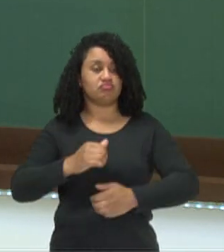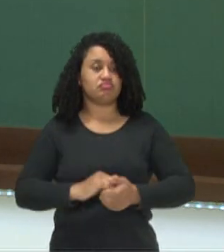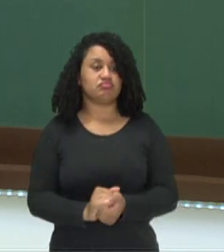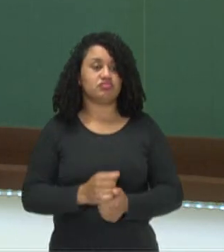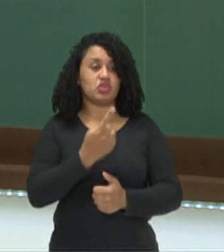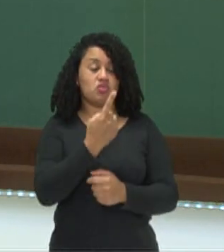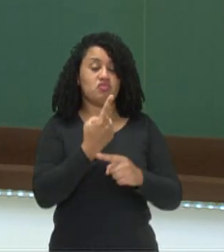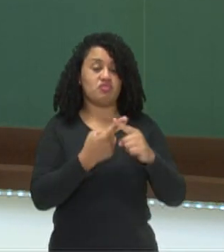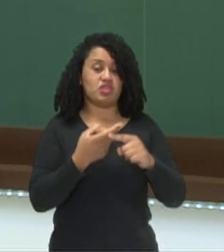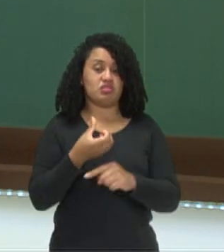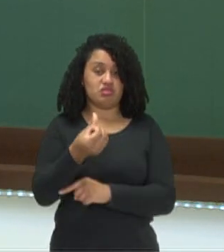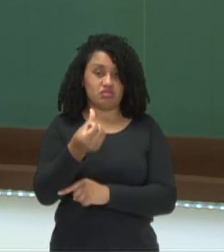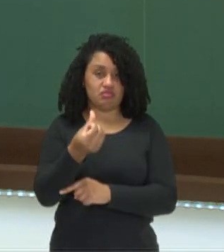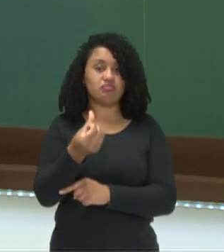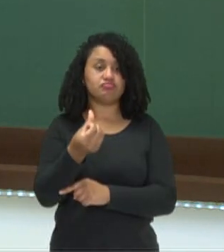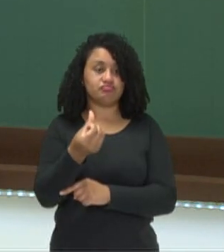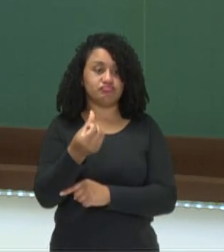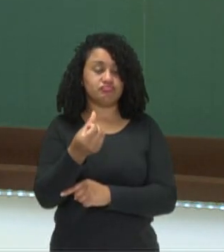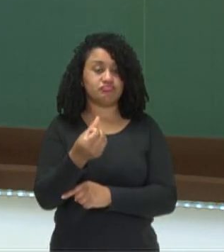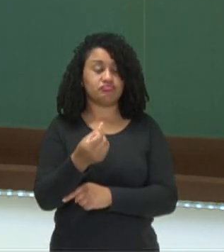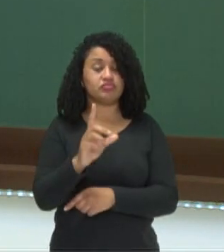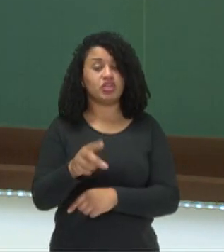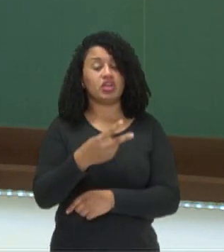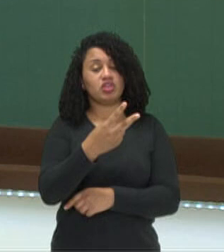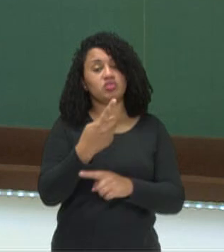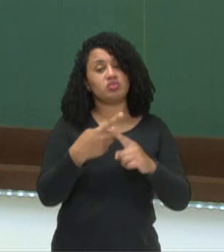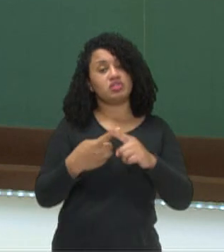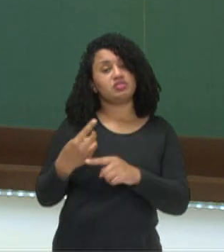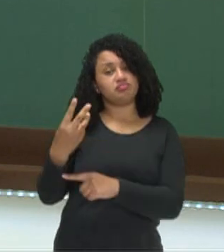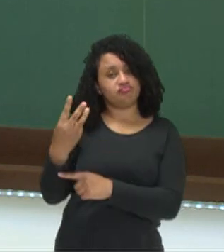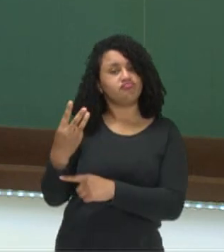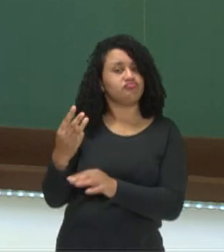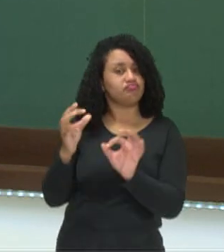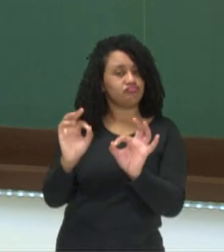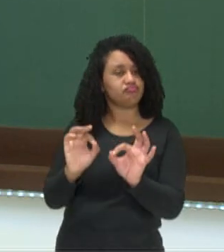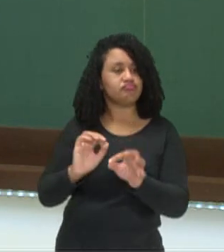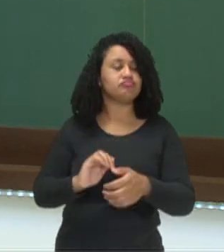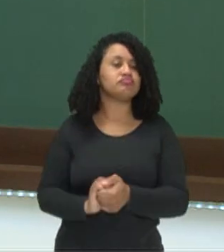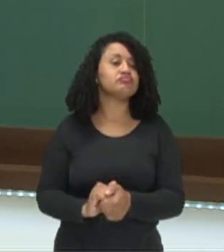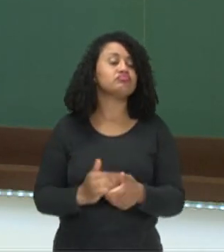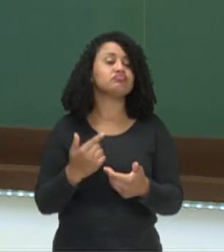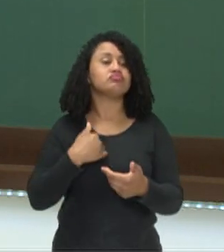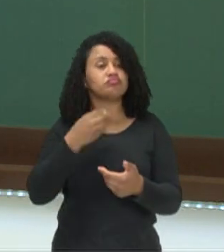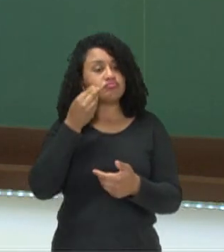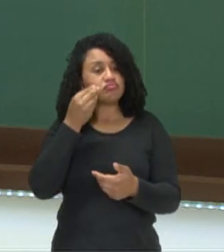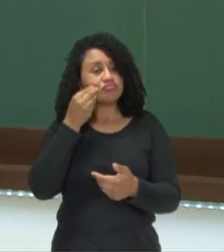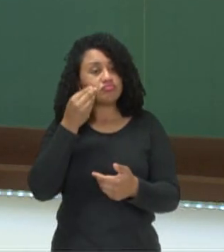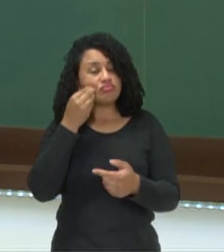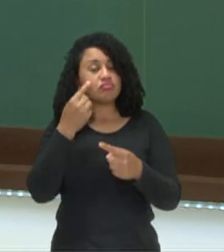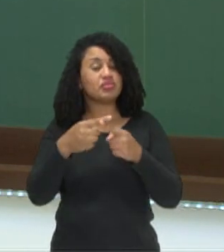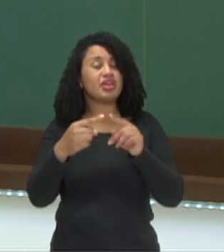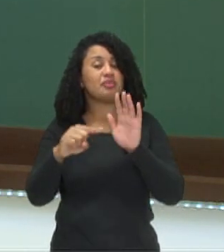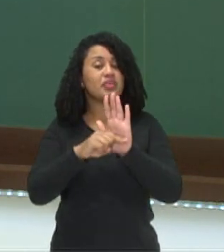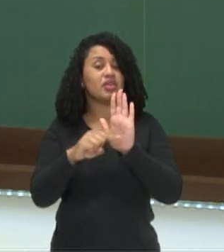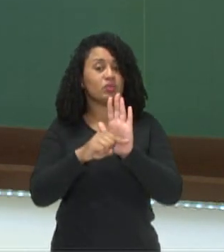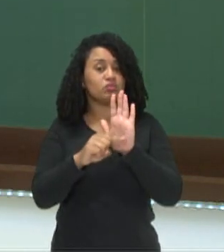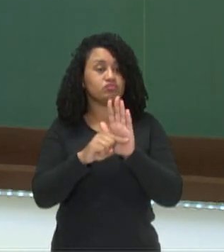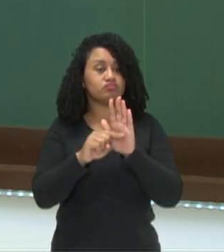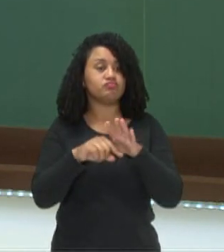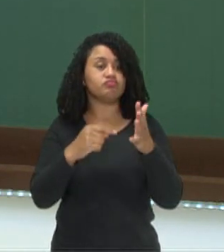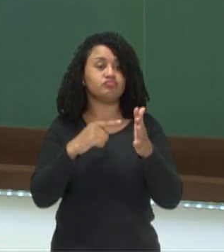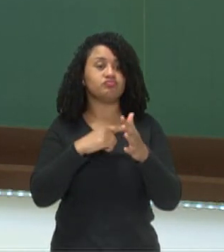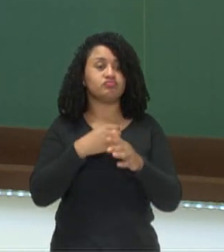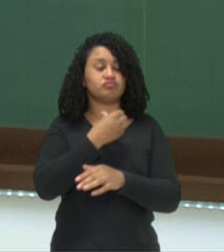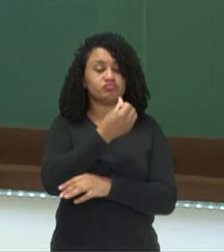vezes 6 e 2 vezes 3, basicamente, né? Eu vou testar eles, porque aqui é menos, ó. Então, eu